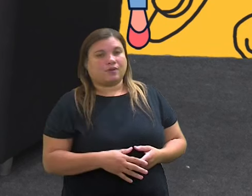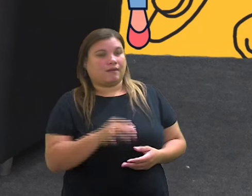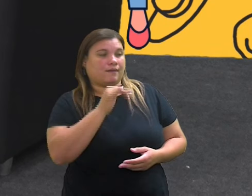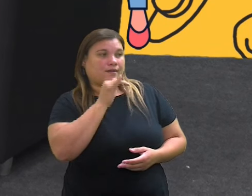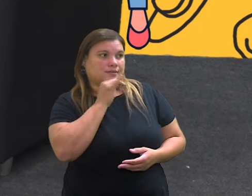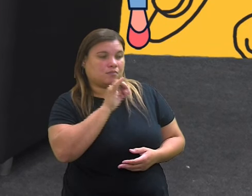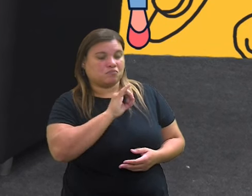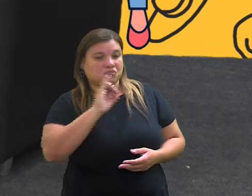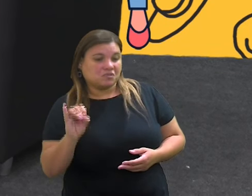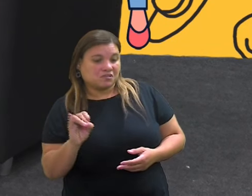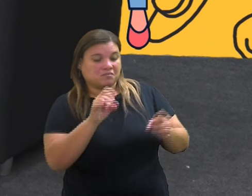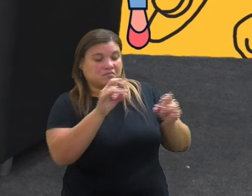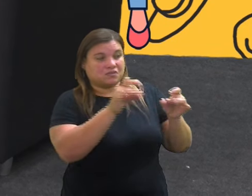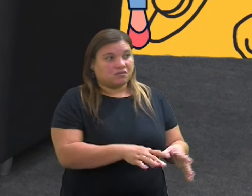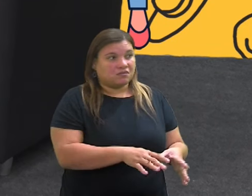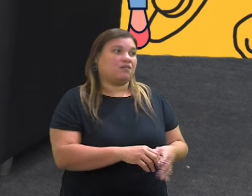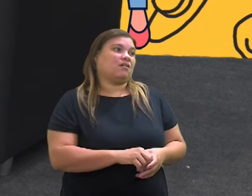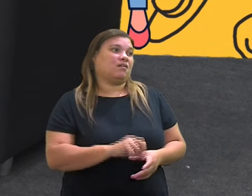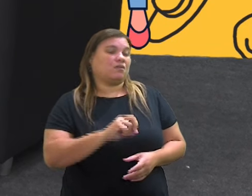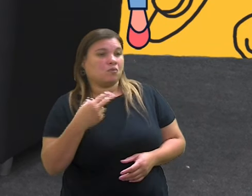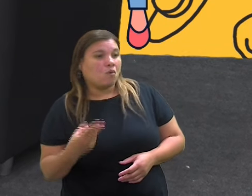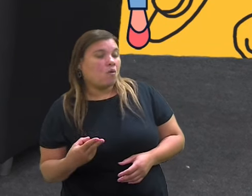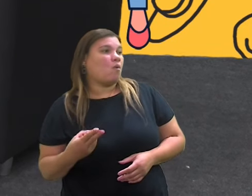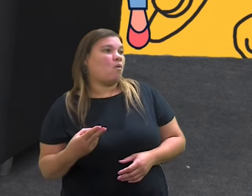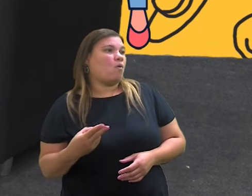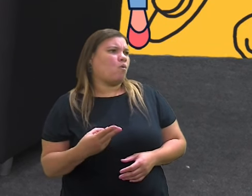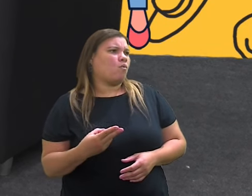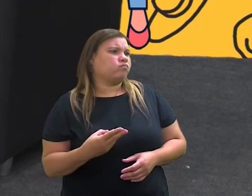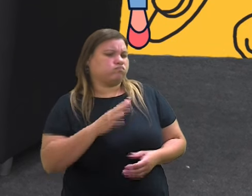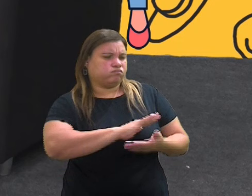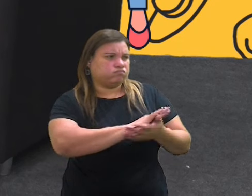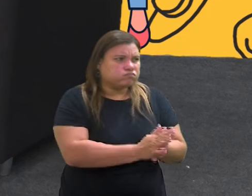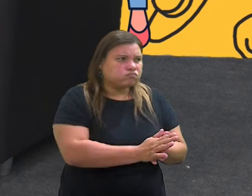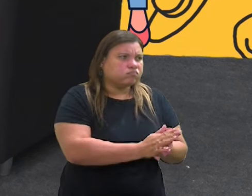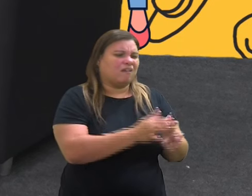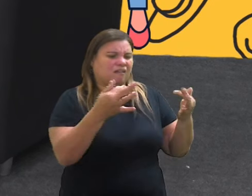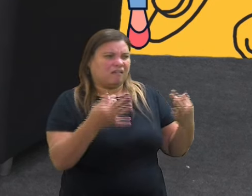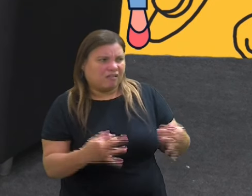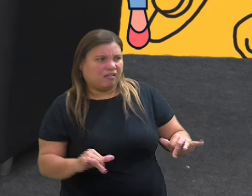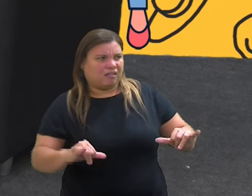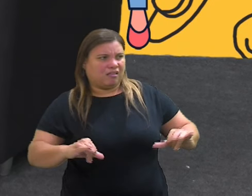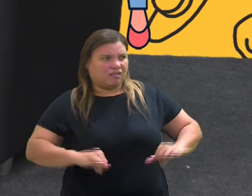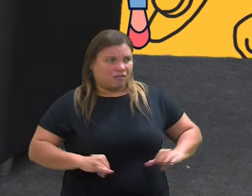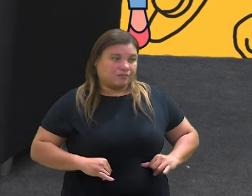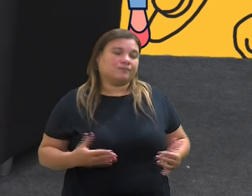já atendeu vários casos desses, infelizmente. Também, né? Quem vai querer um animal exótico?